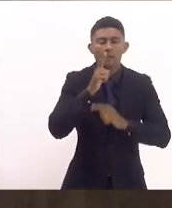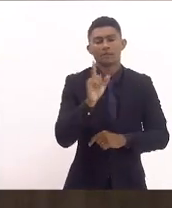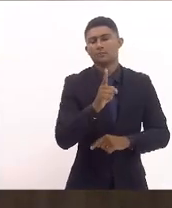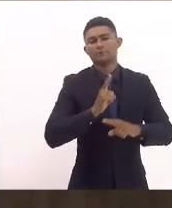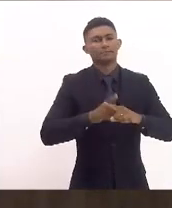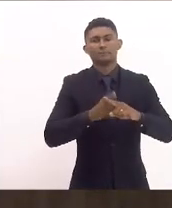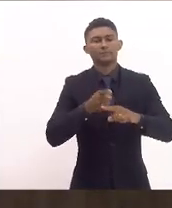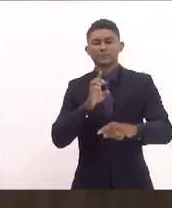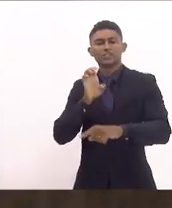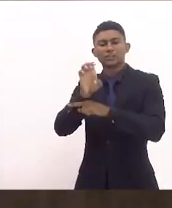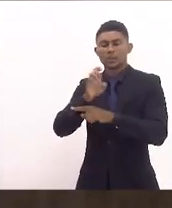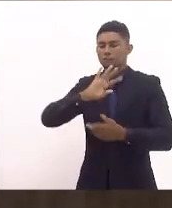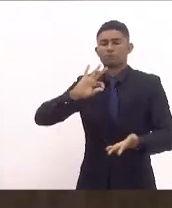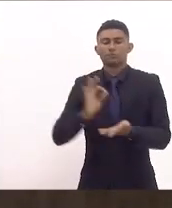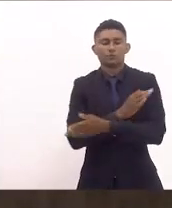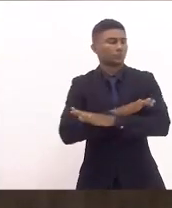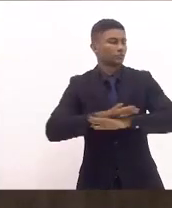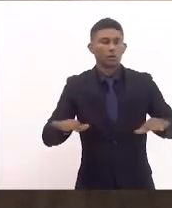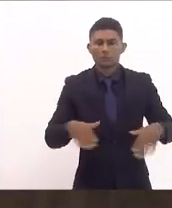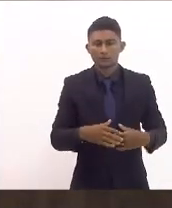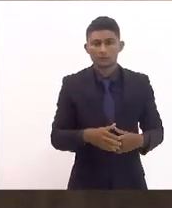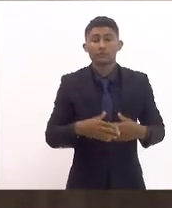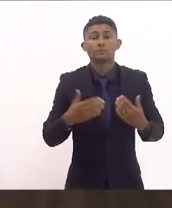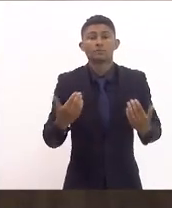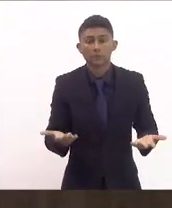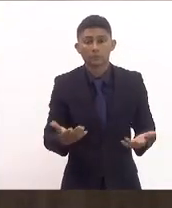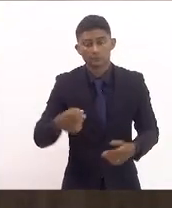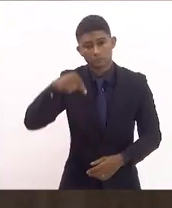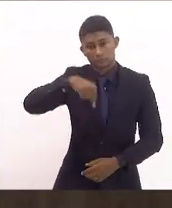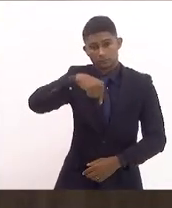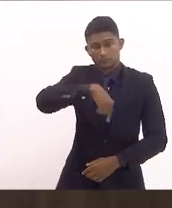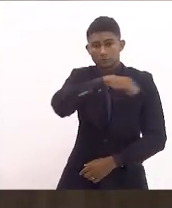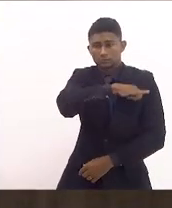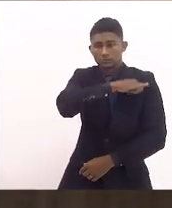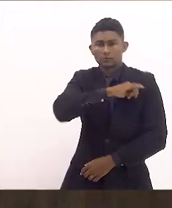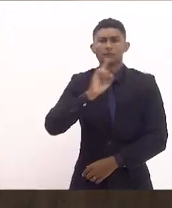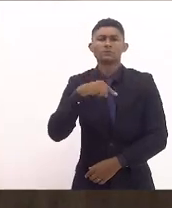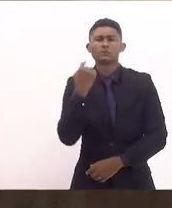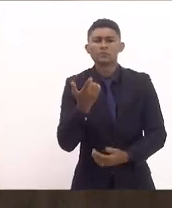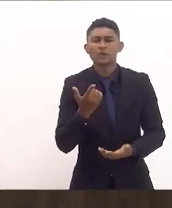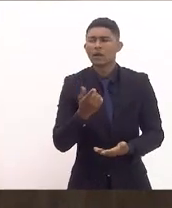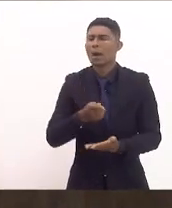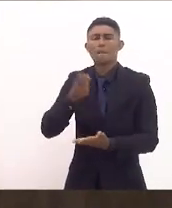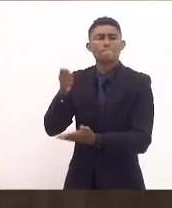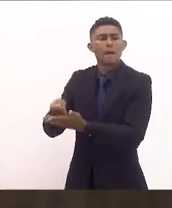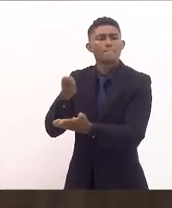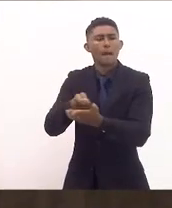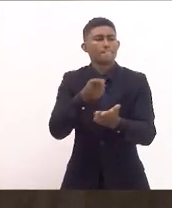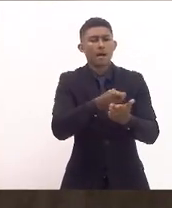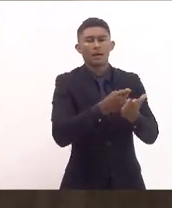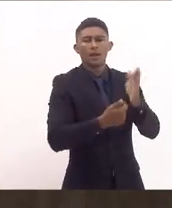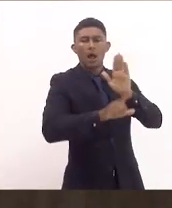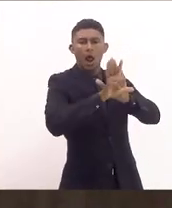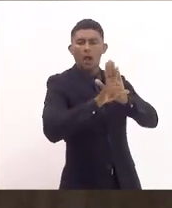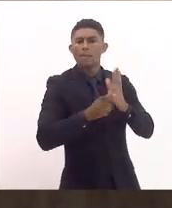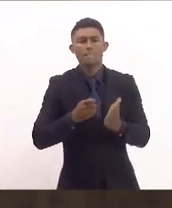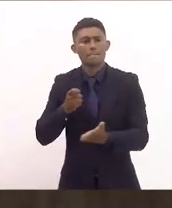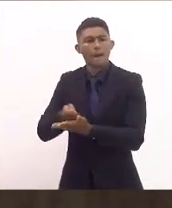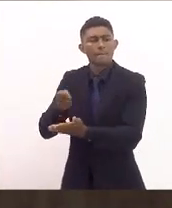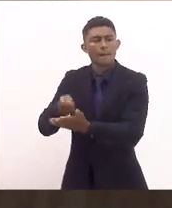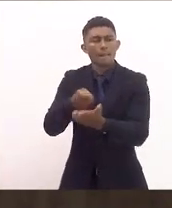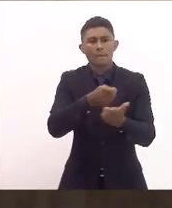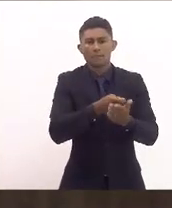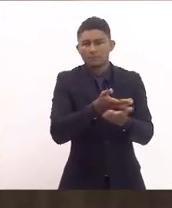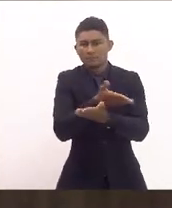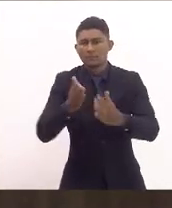do Estado e a gente precisa parar que o Estado do Rio de Janeiro de criar obrigação atrás de obrigação a quem